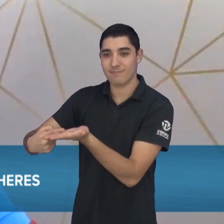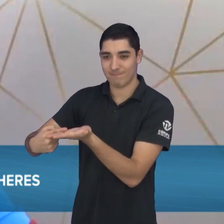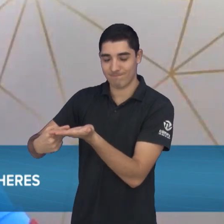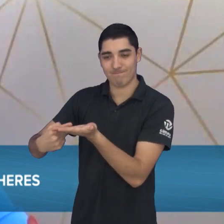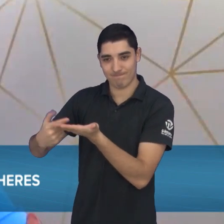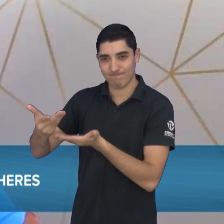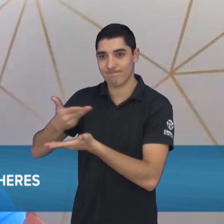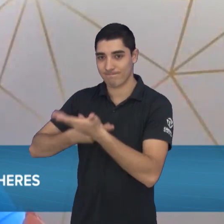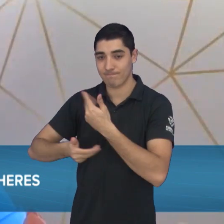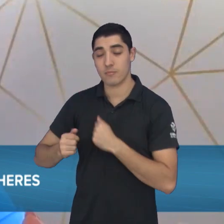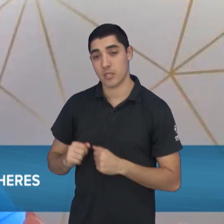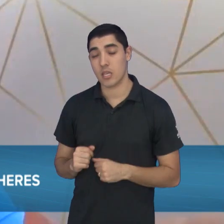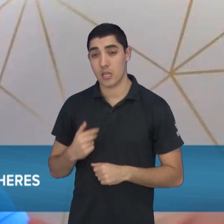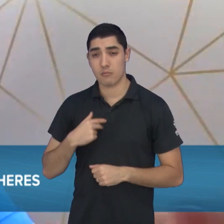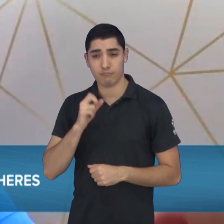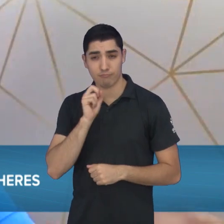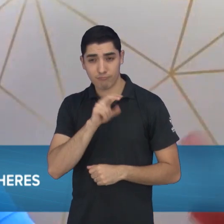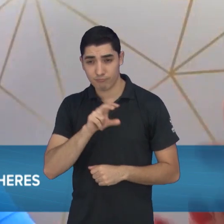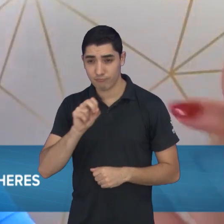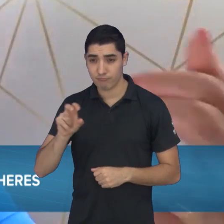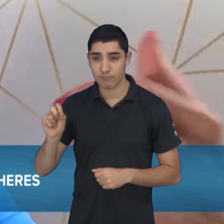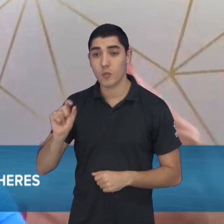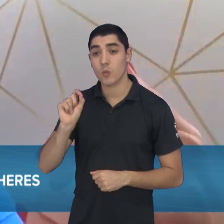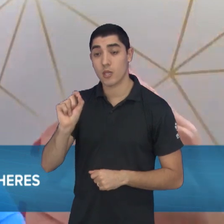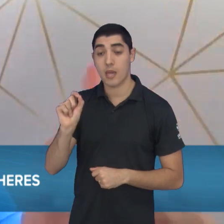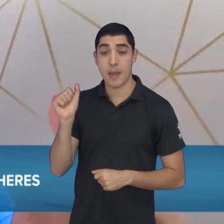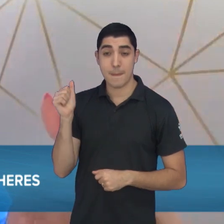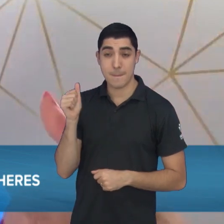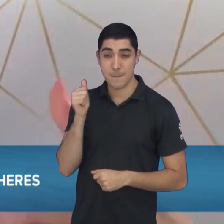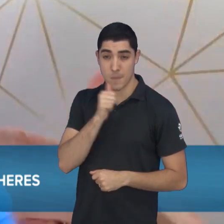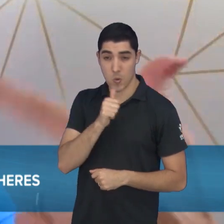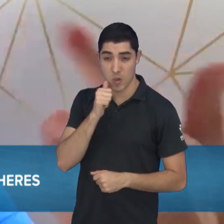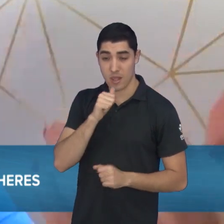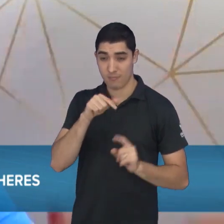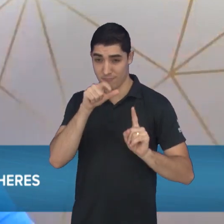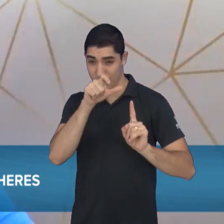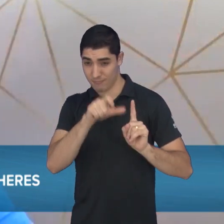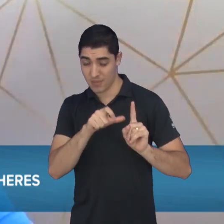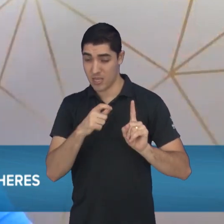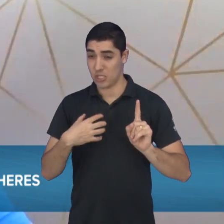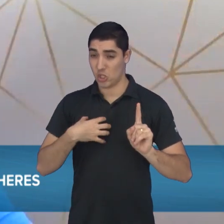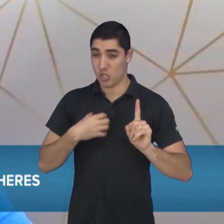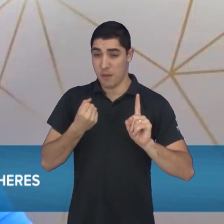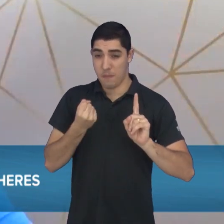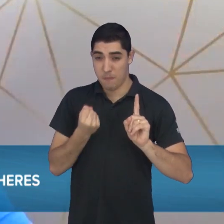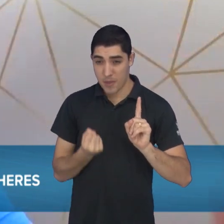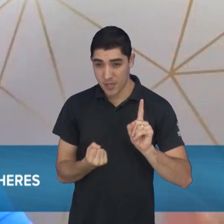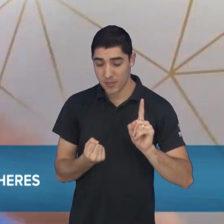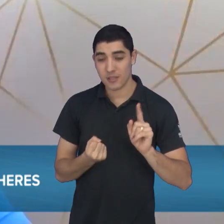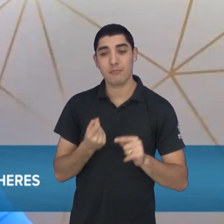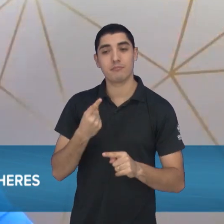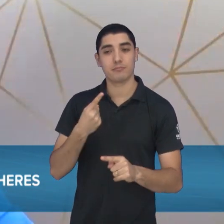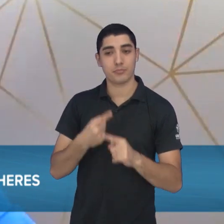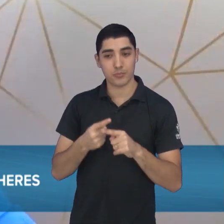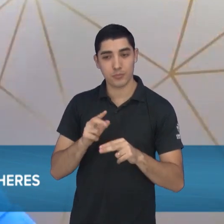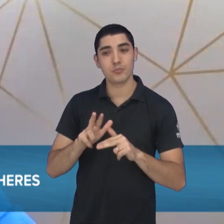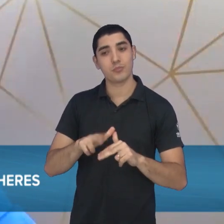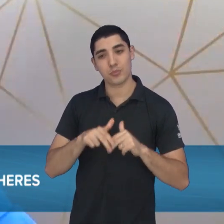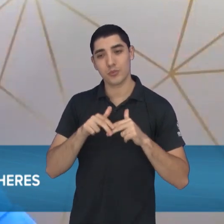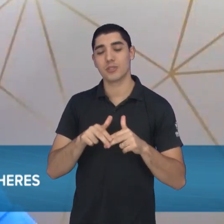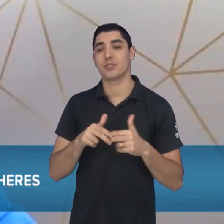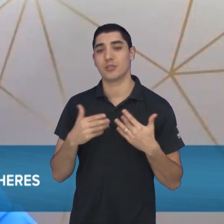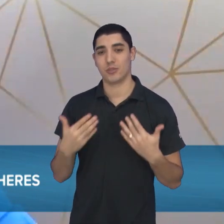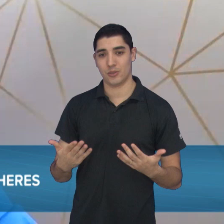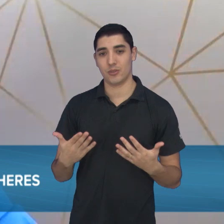vezes a mulher ela se sobrecarrega por conta disso também. Então aí eu trago um pouco